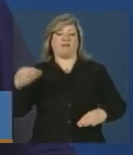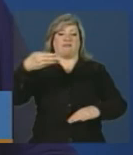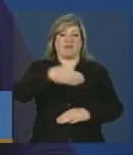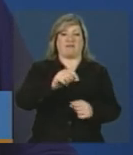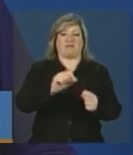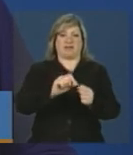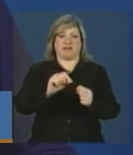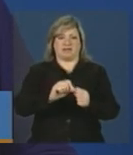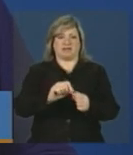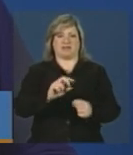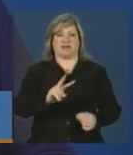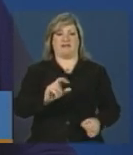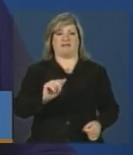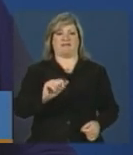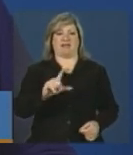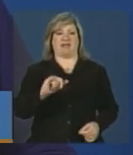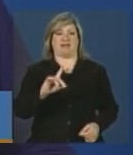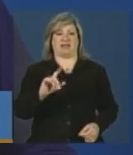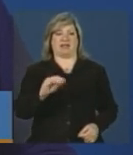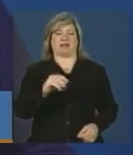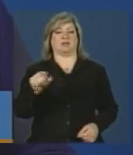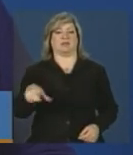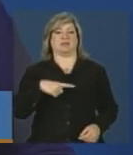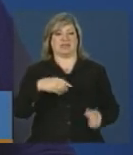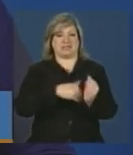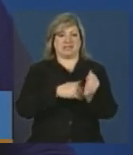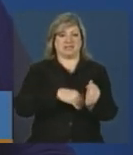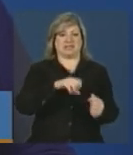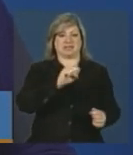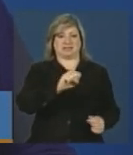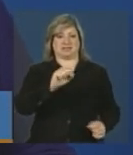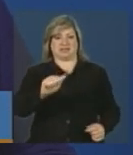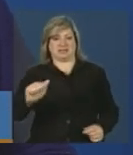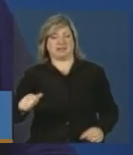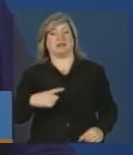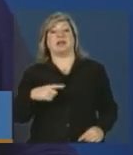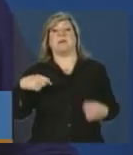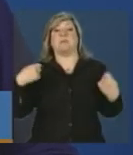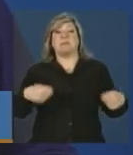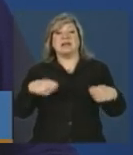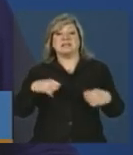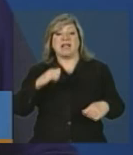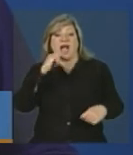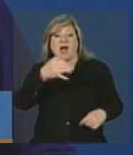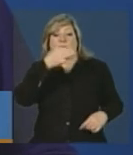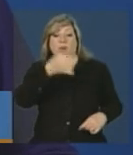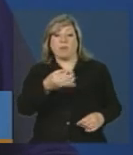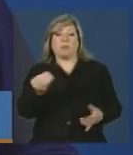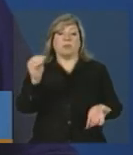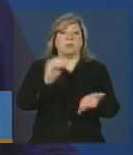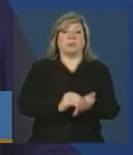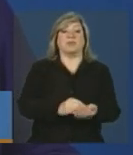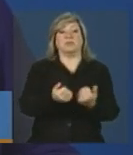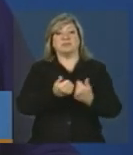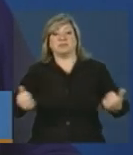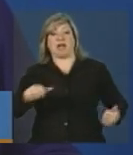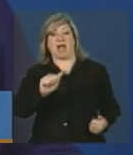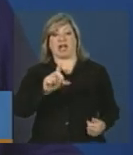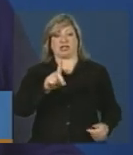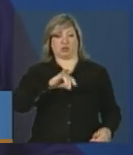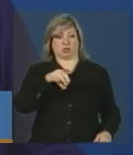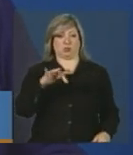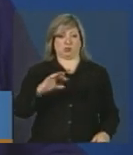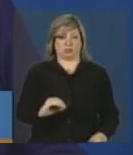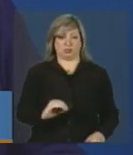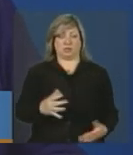validação da senha no SAA, ele precisa de indicar o adjunto. E se no momento dele indicar o adjunto, lá no CAD